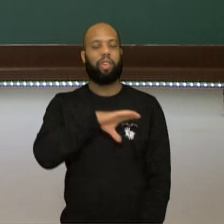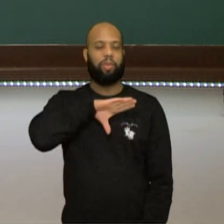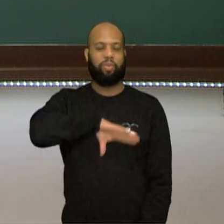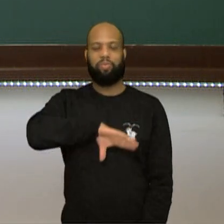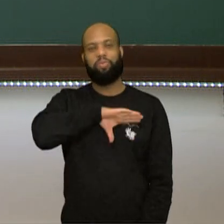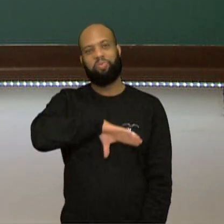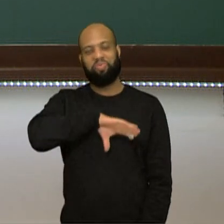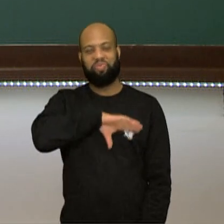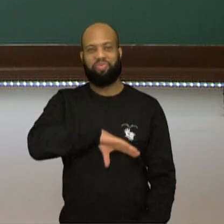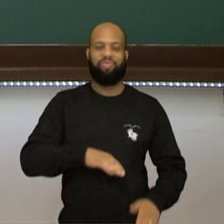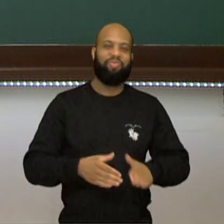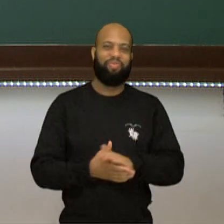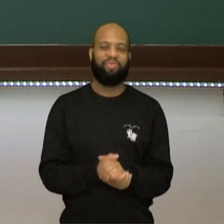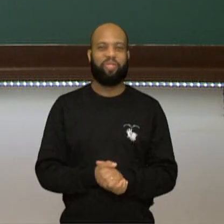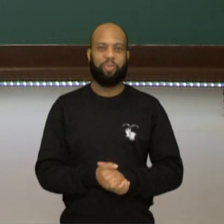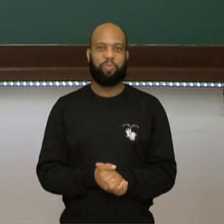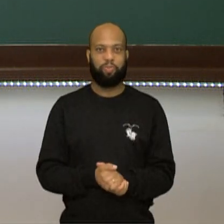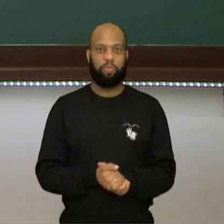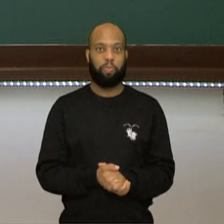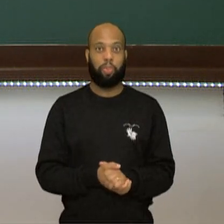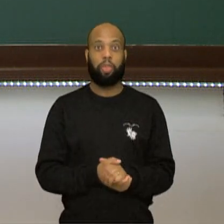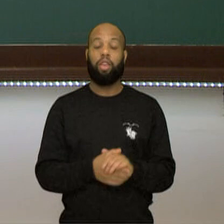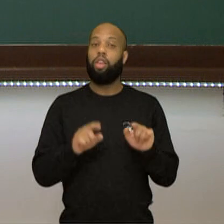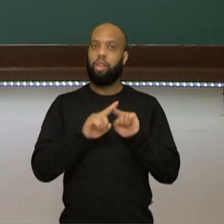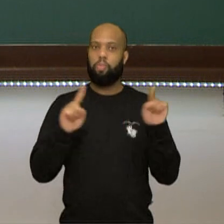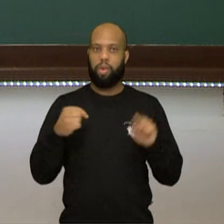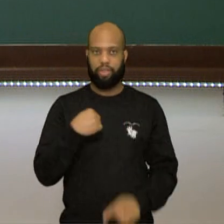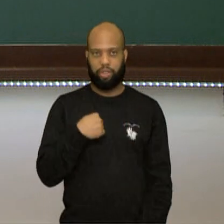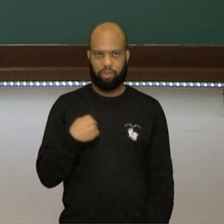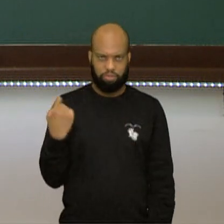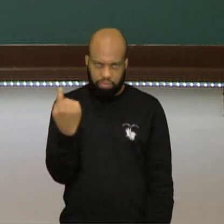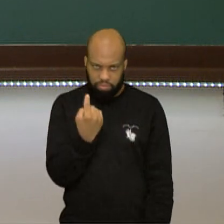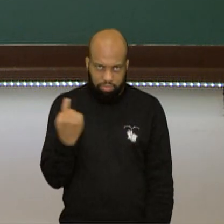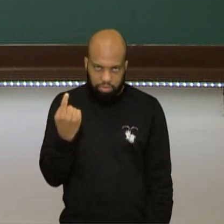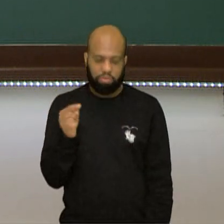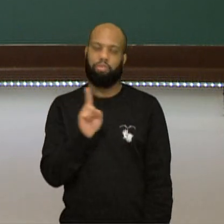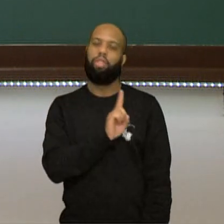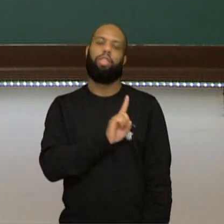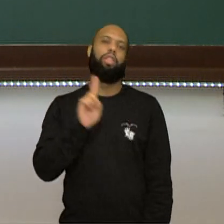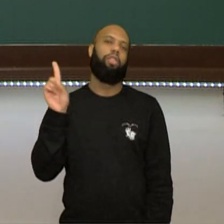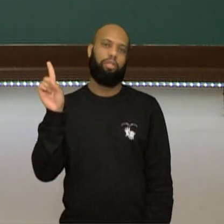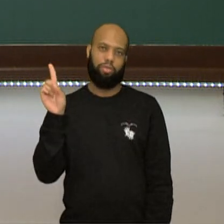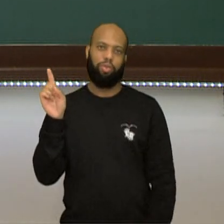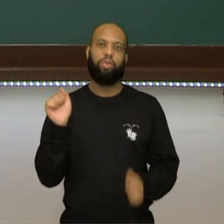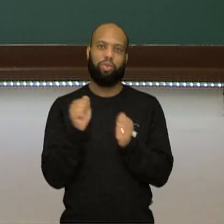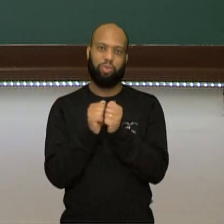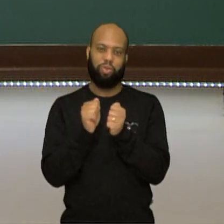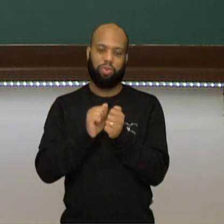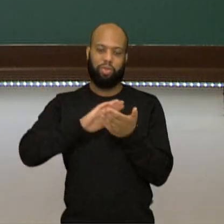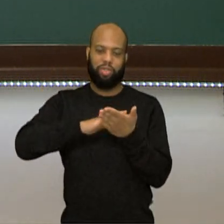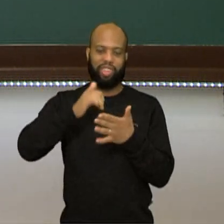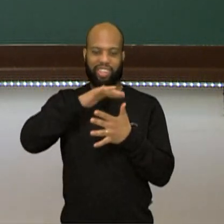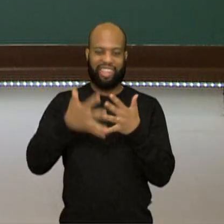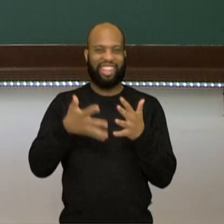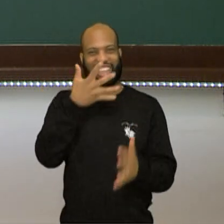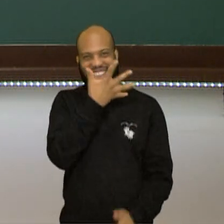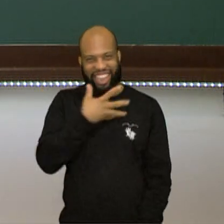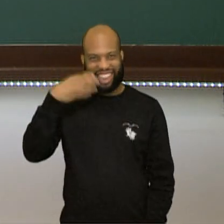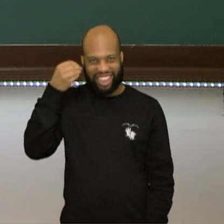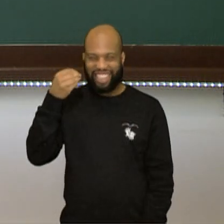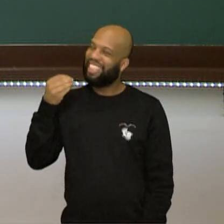língua portuguesa! Mas eu não estou sozinho! Aqui ao meu lado, como